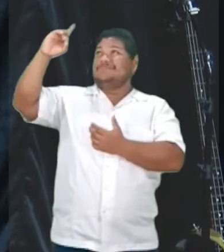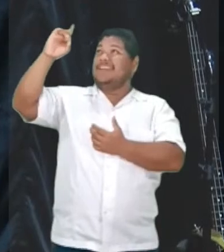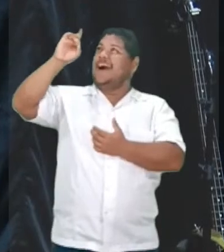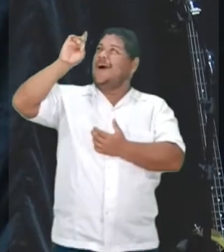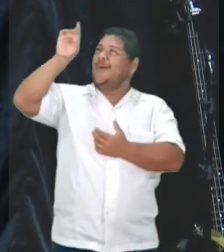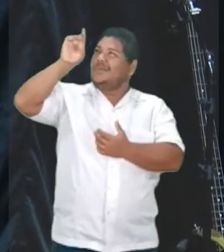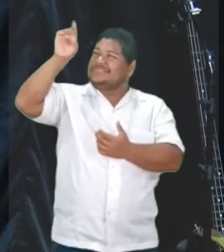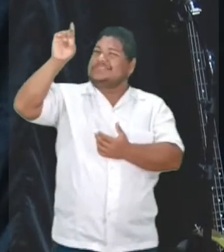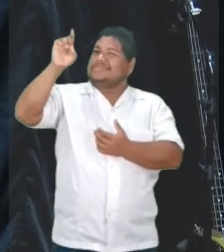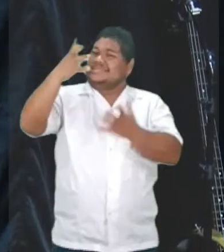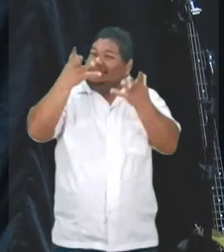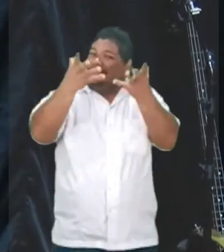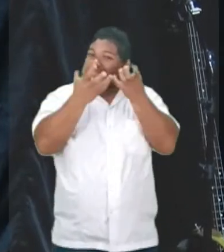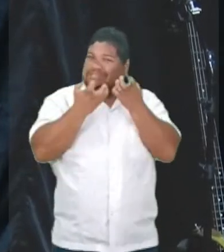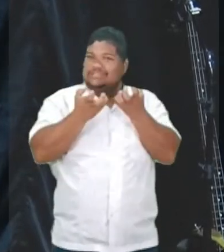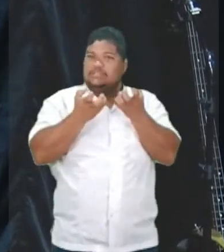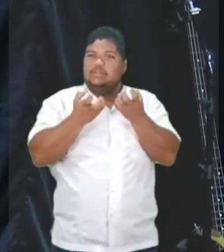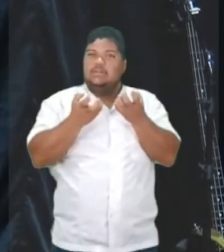quiser,